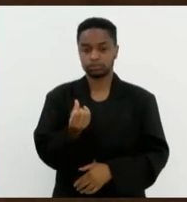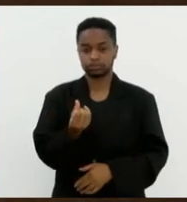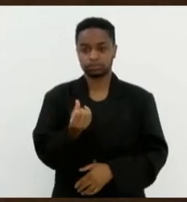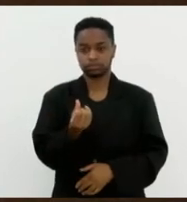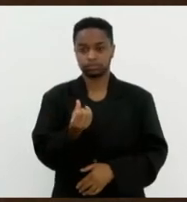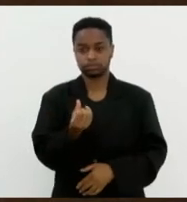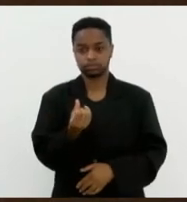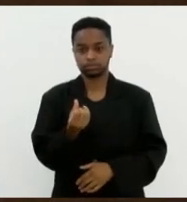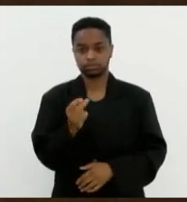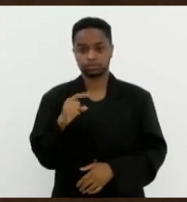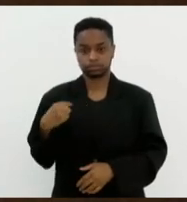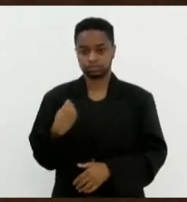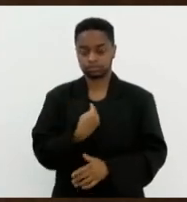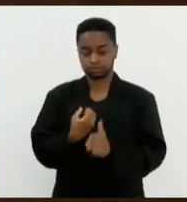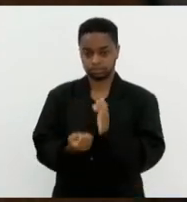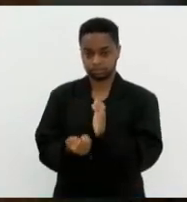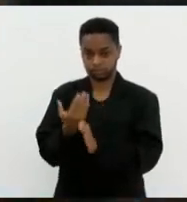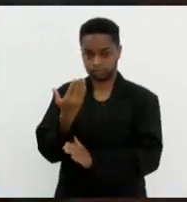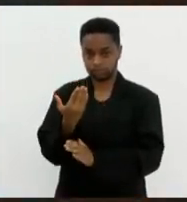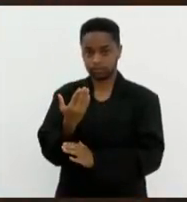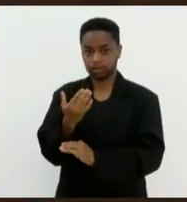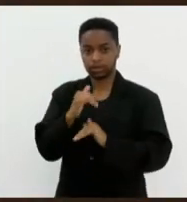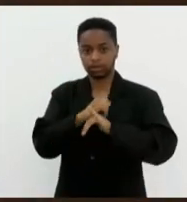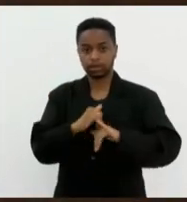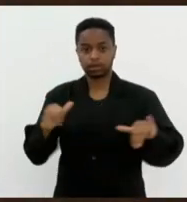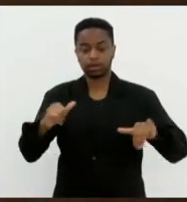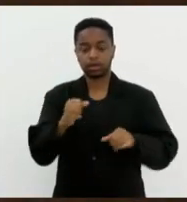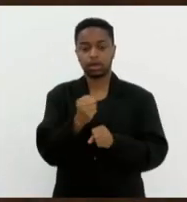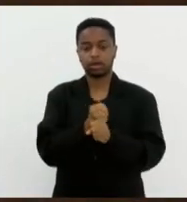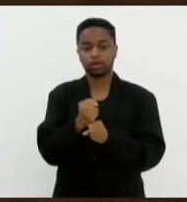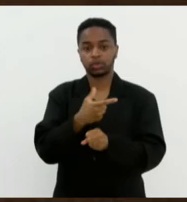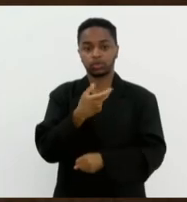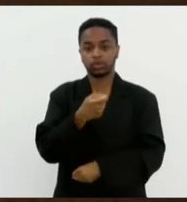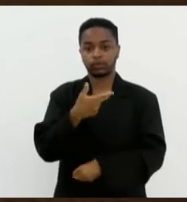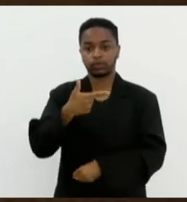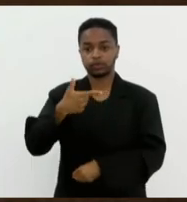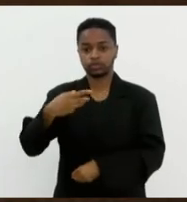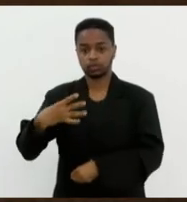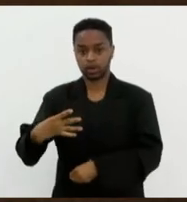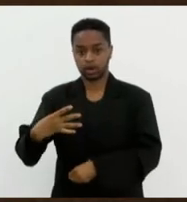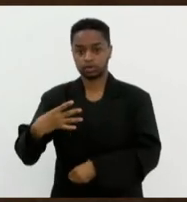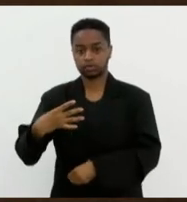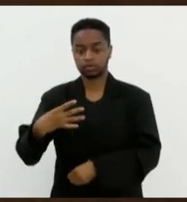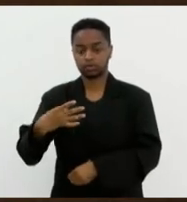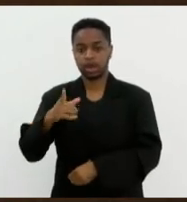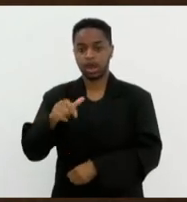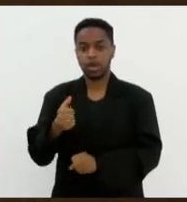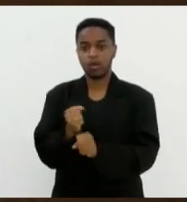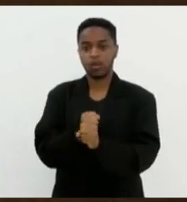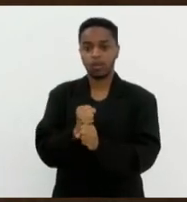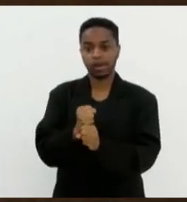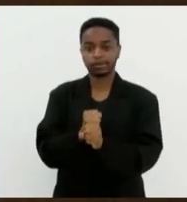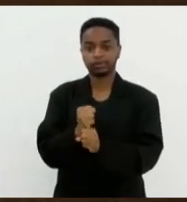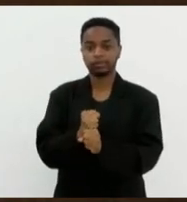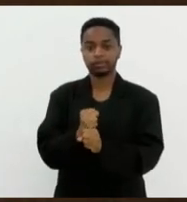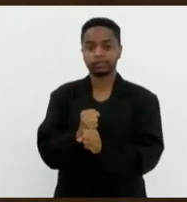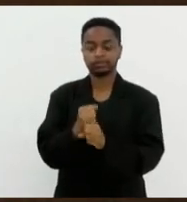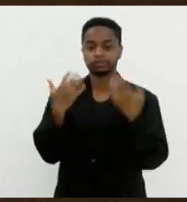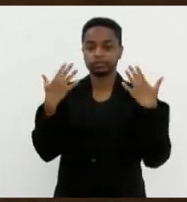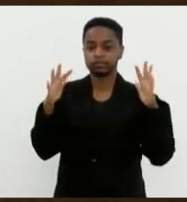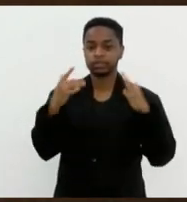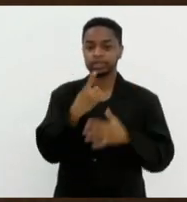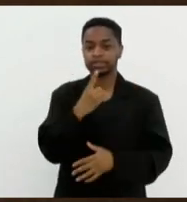nossa autoria, que declara o ano de 2024 como o ano do centenário